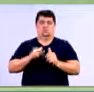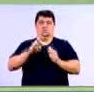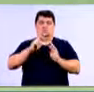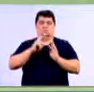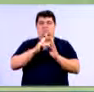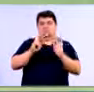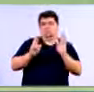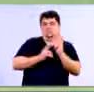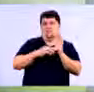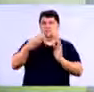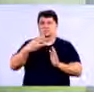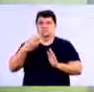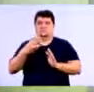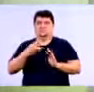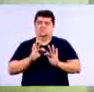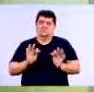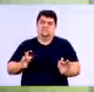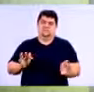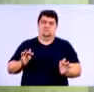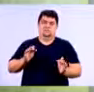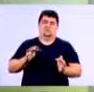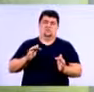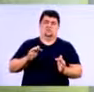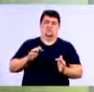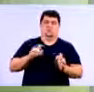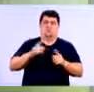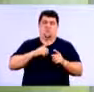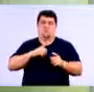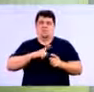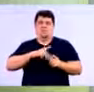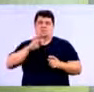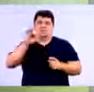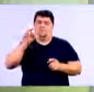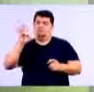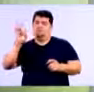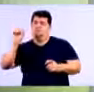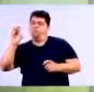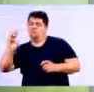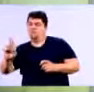3 simples, ou necessariamente você pega o fator que o banco está